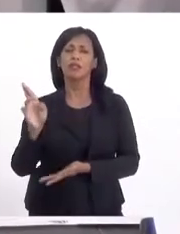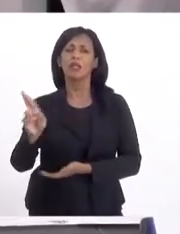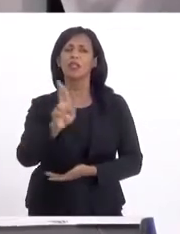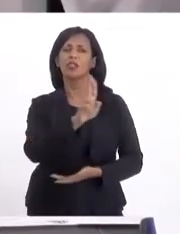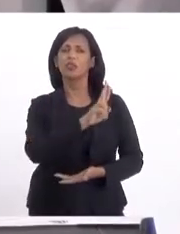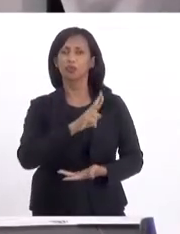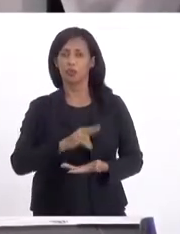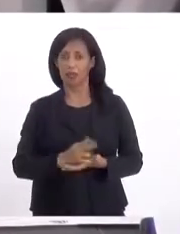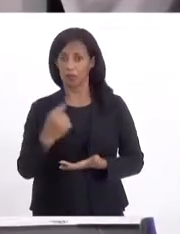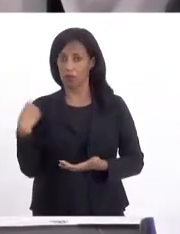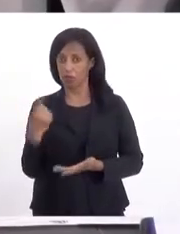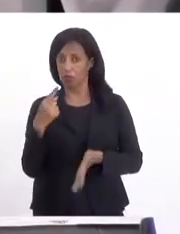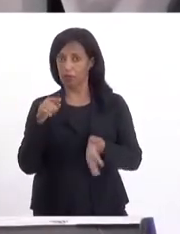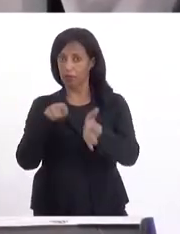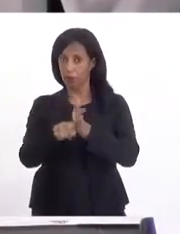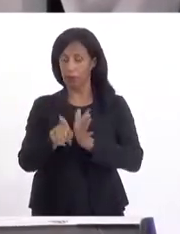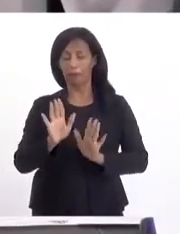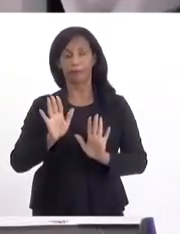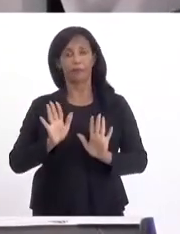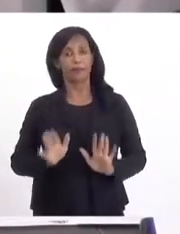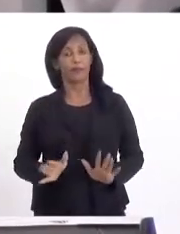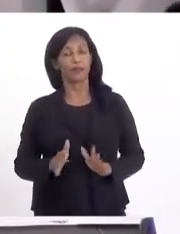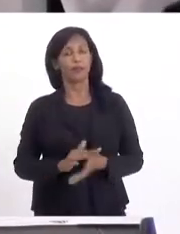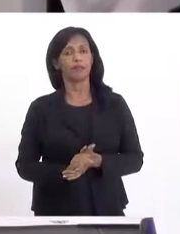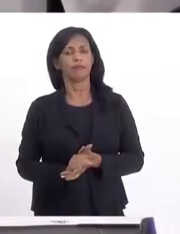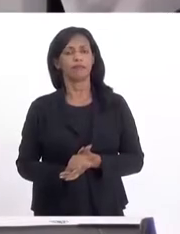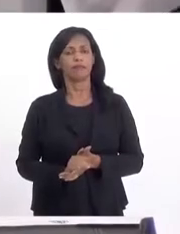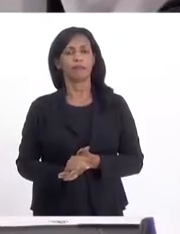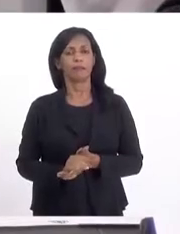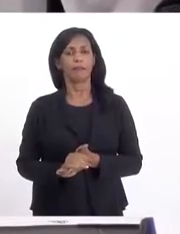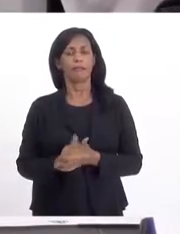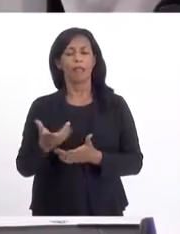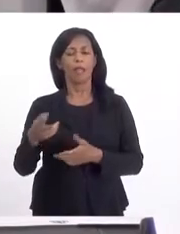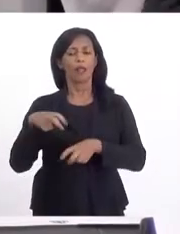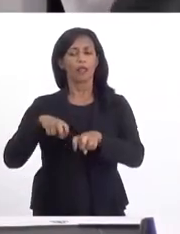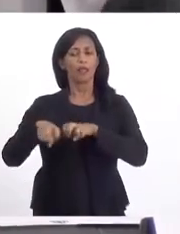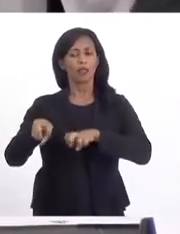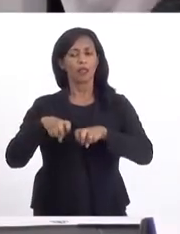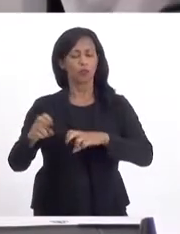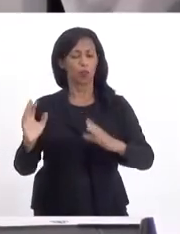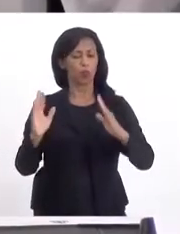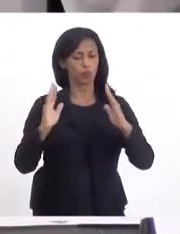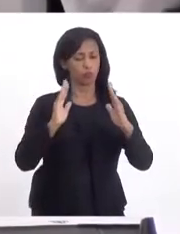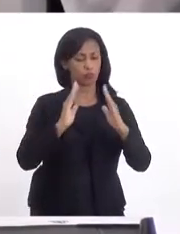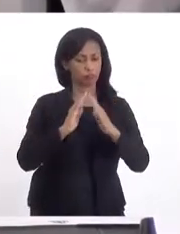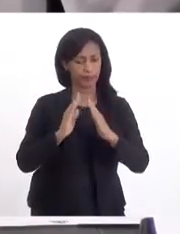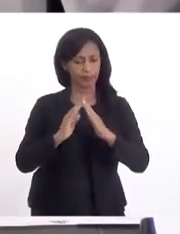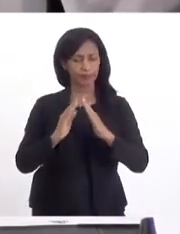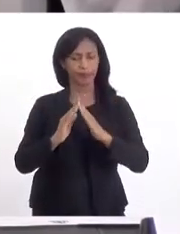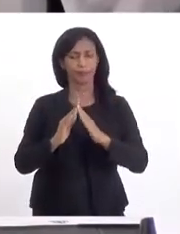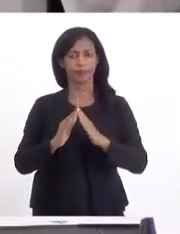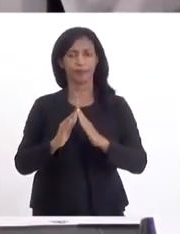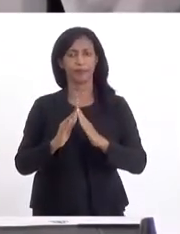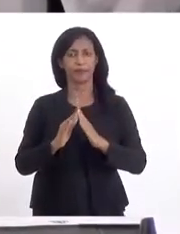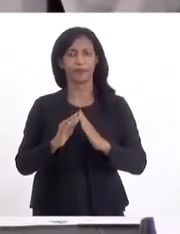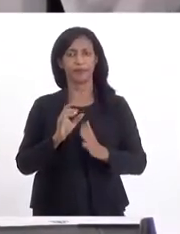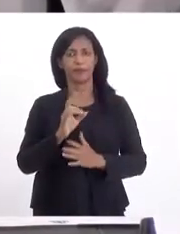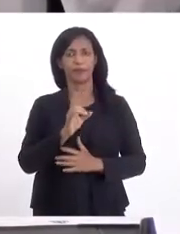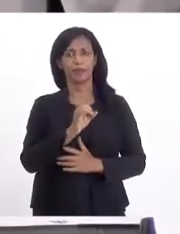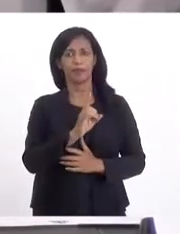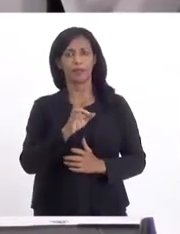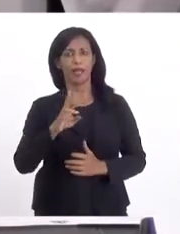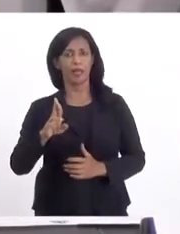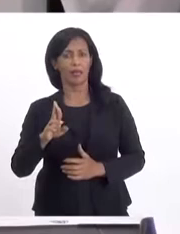isso? A gente vai perguntar. Mas seguramente é transporte, habitação e DR, por causa